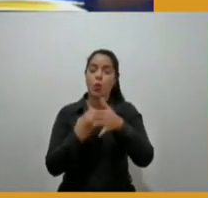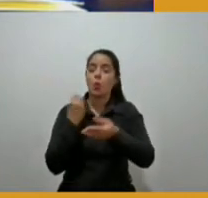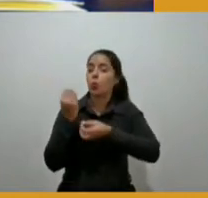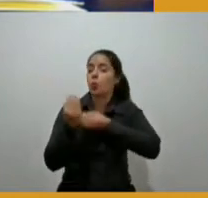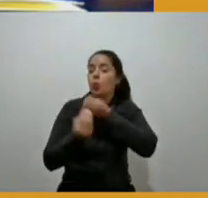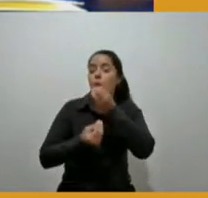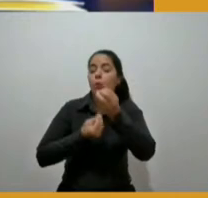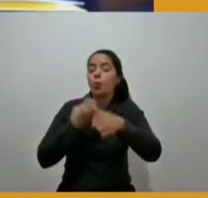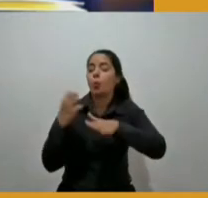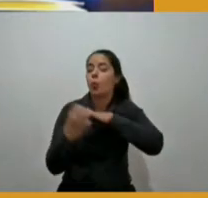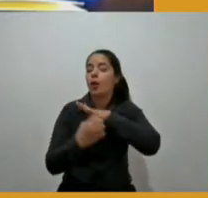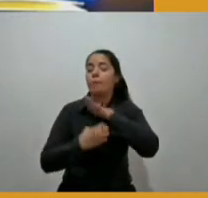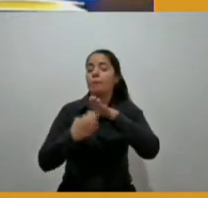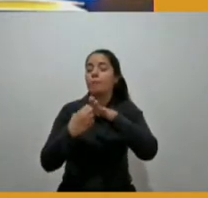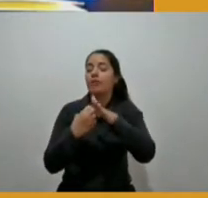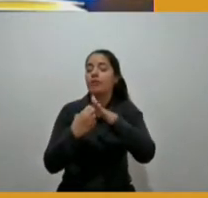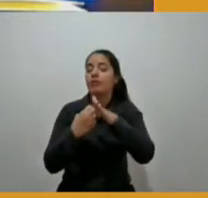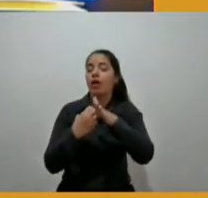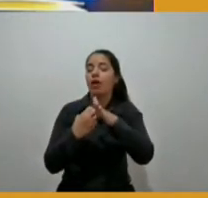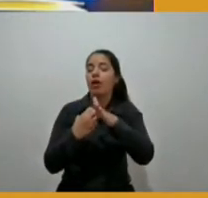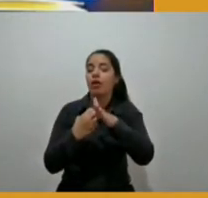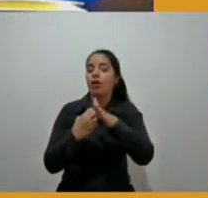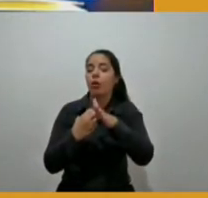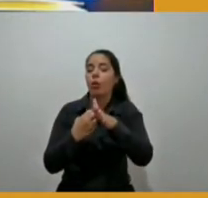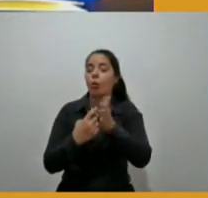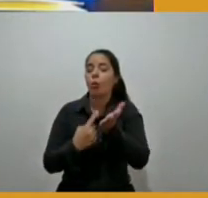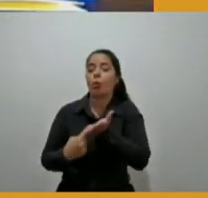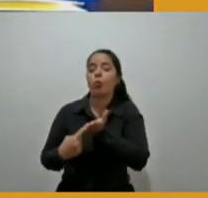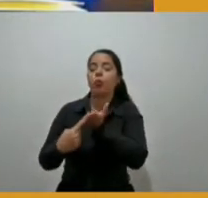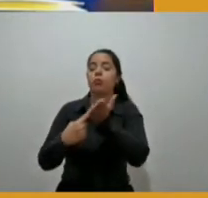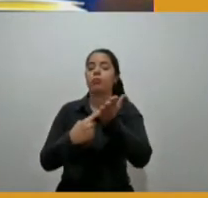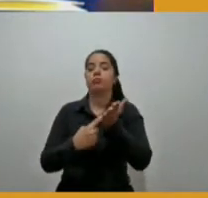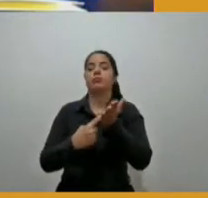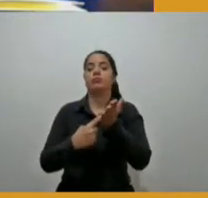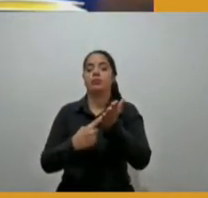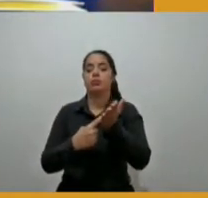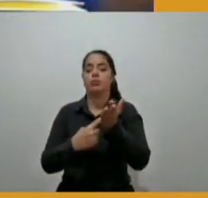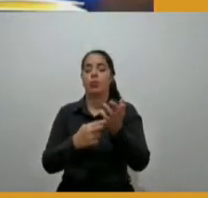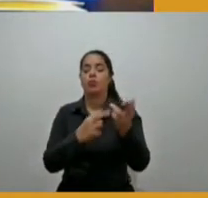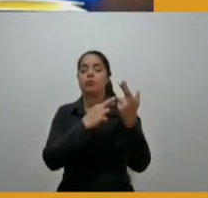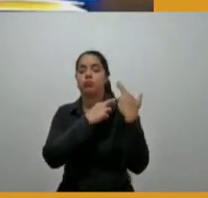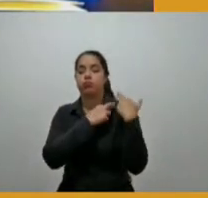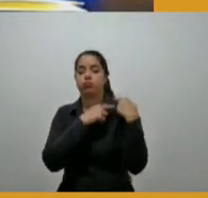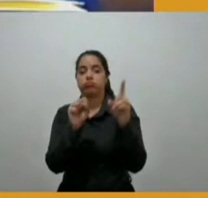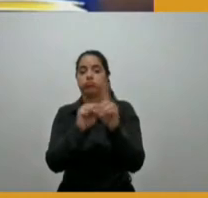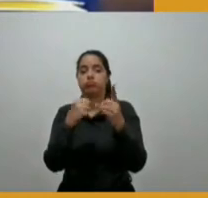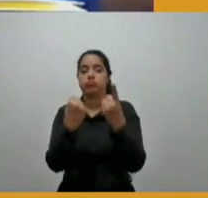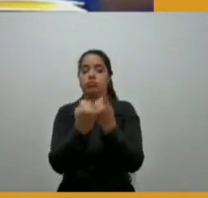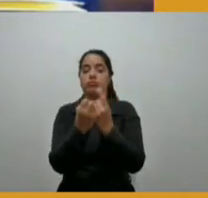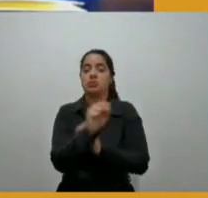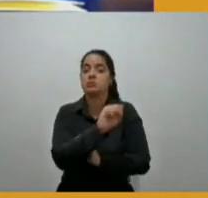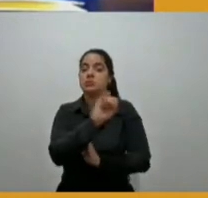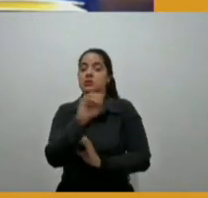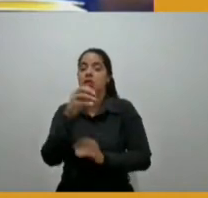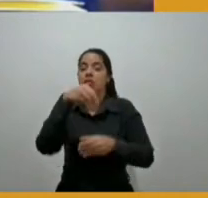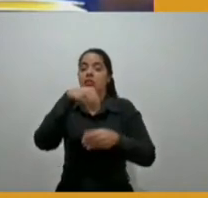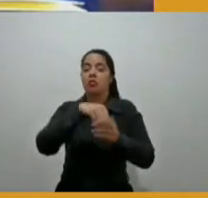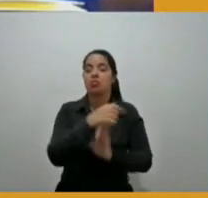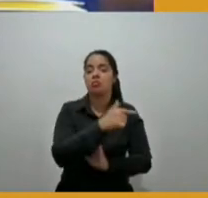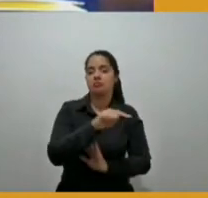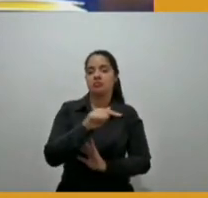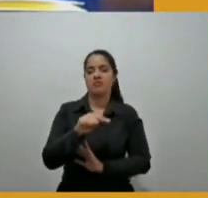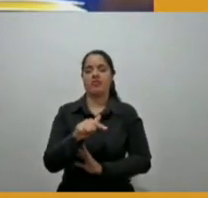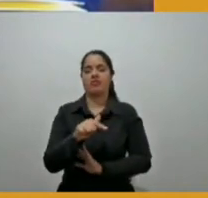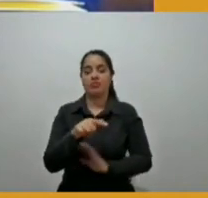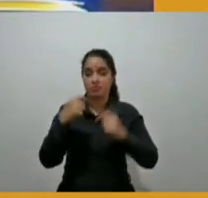esses valores bem consolidados e praticados? E a governança